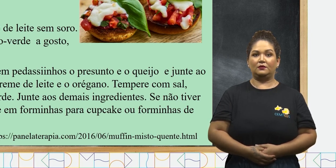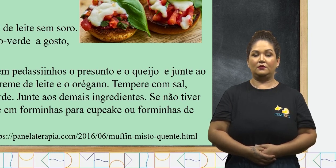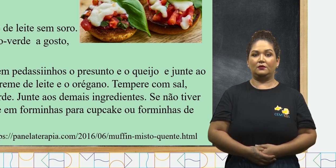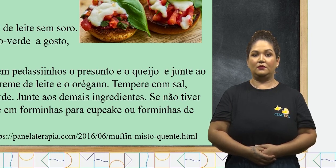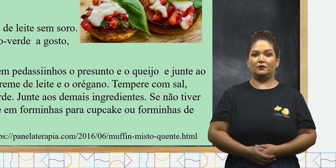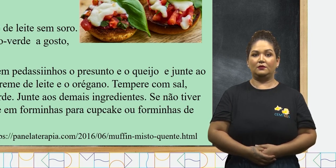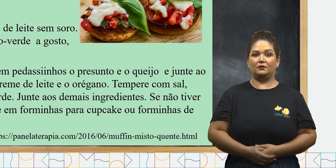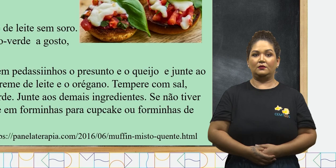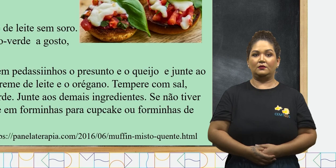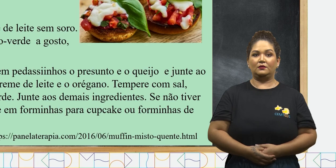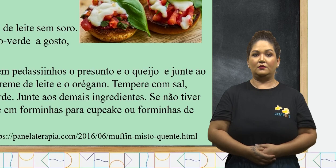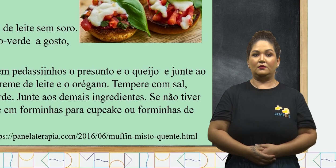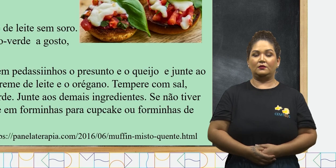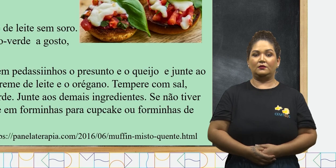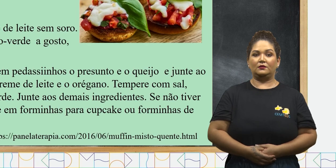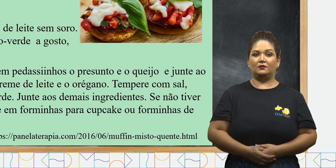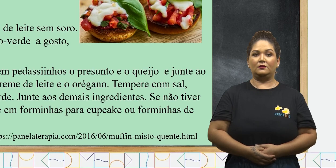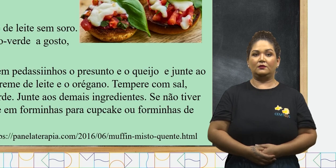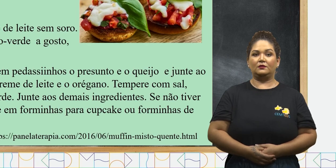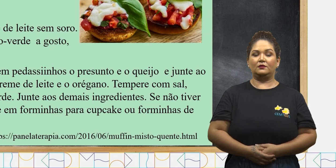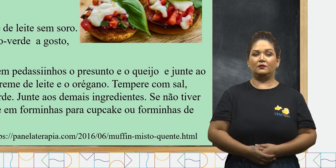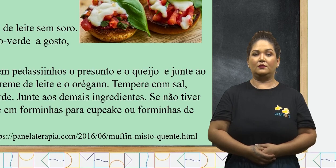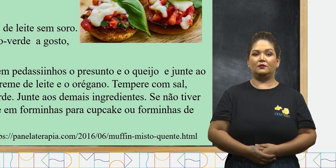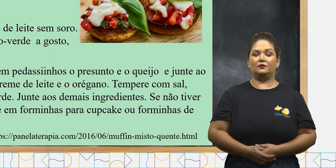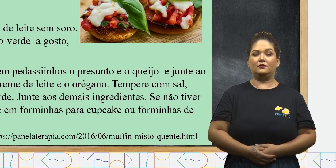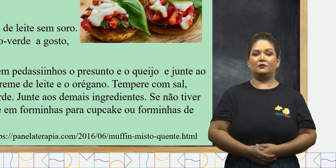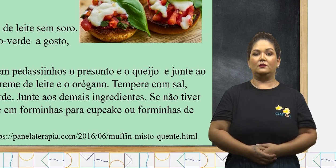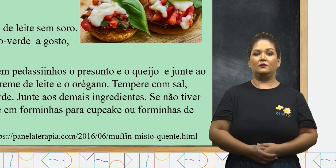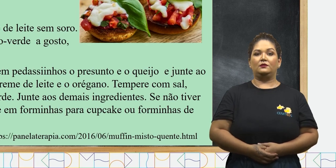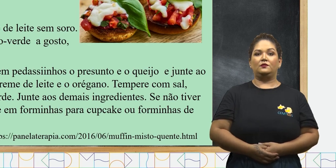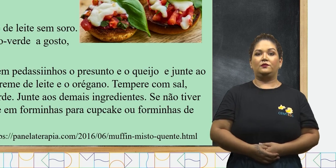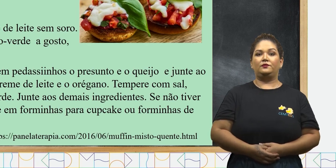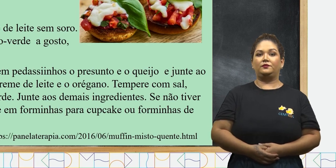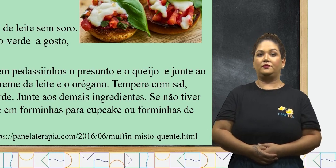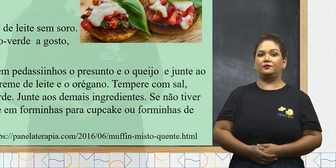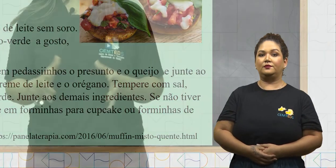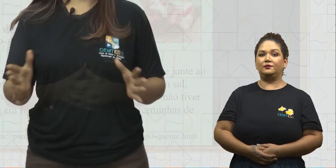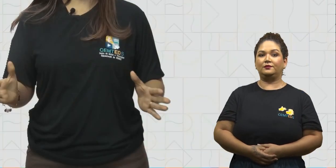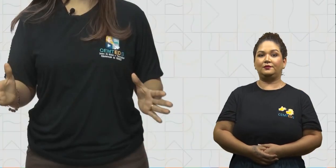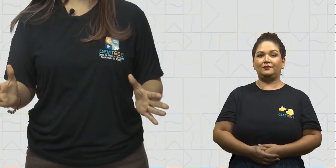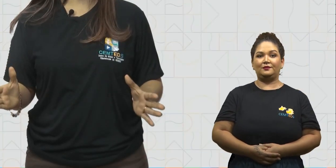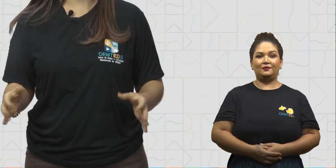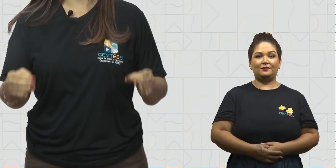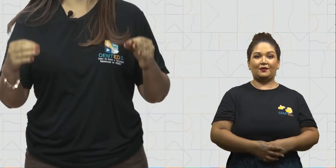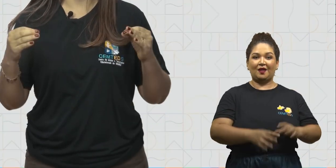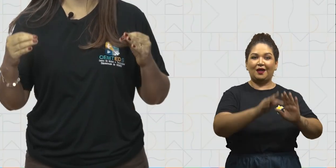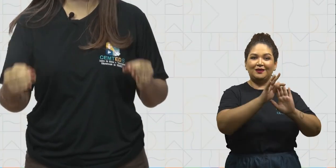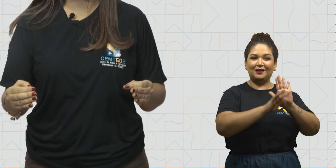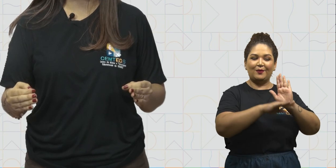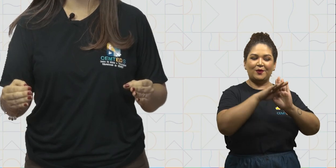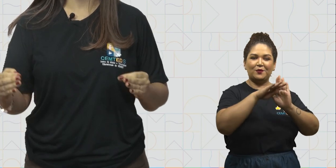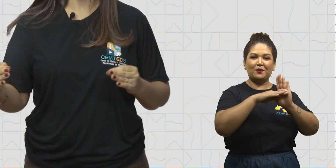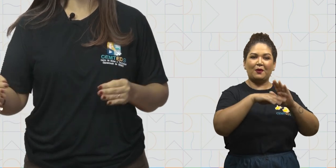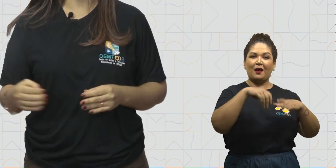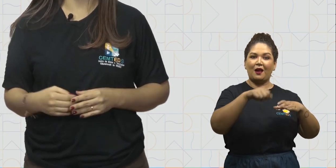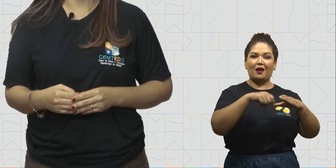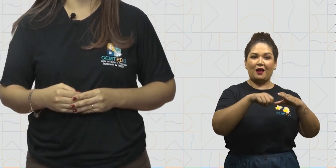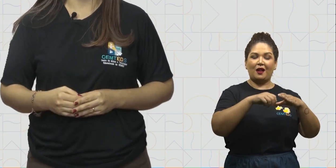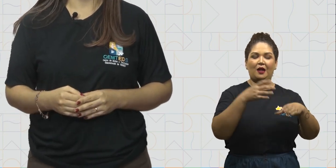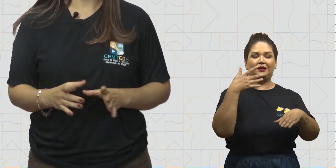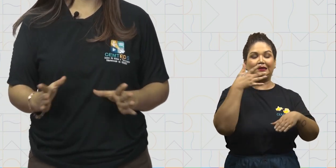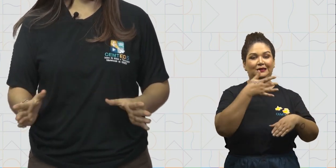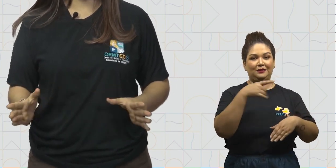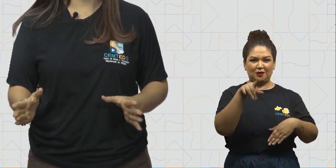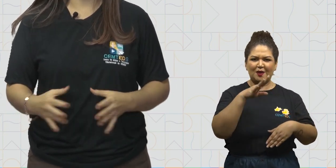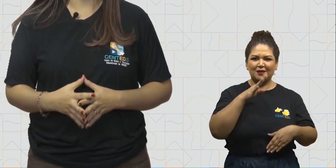forminhas de empada. Rendimento 6 unidades. Olha que receita fácil e